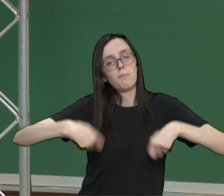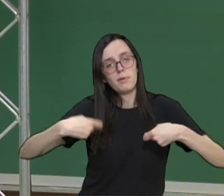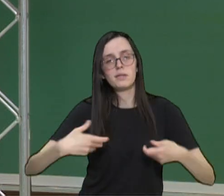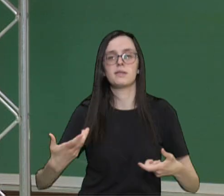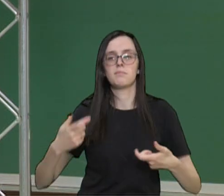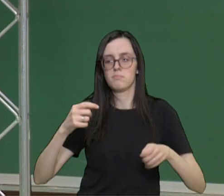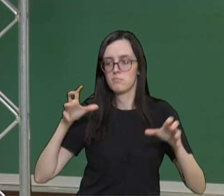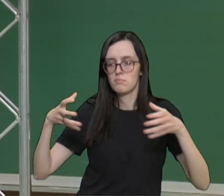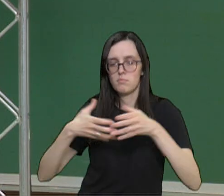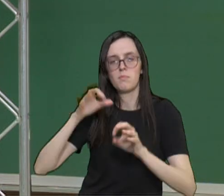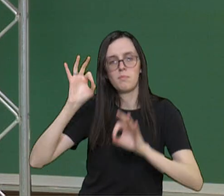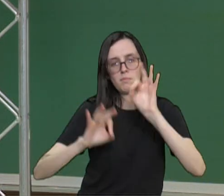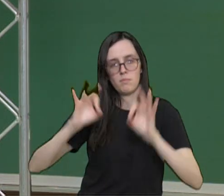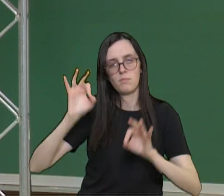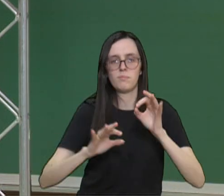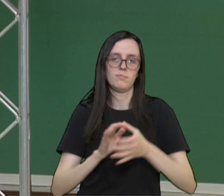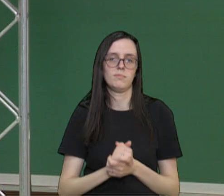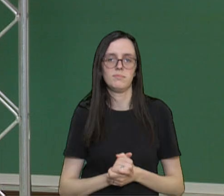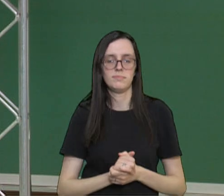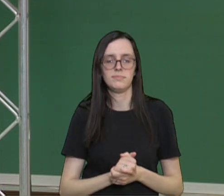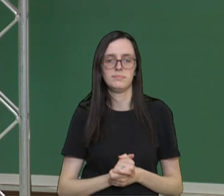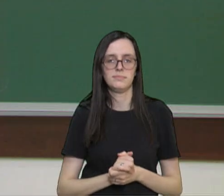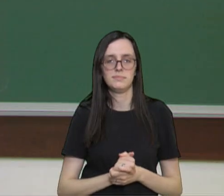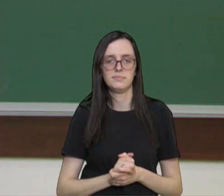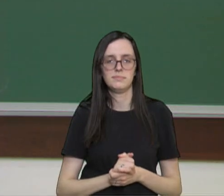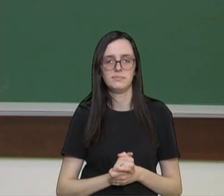uma produção, um produtor, né?